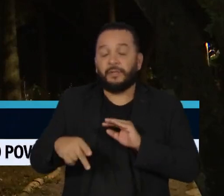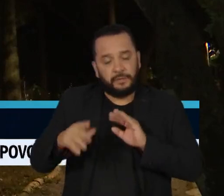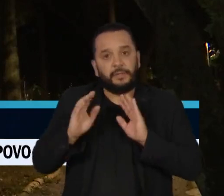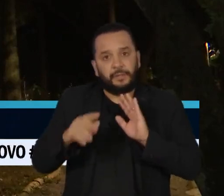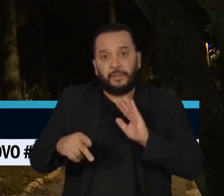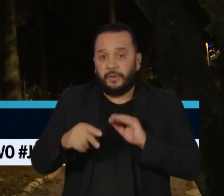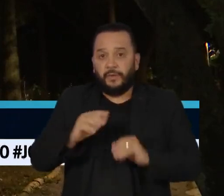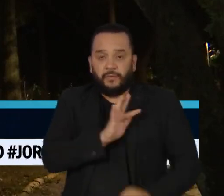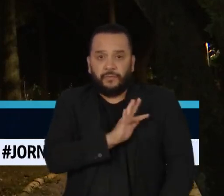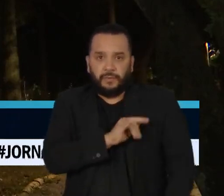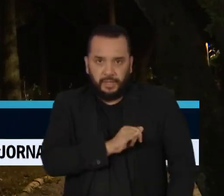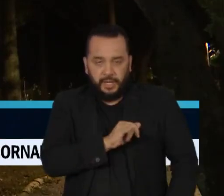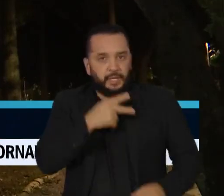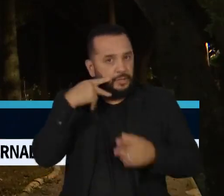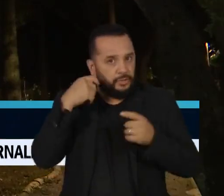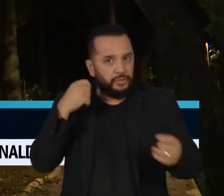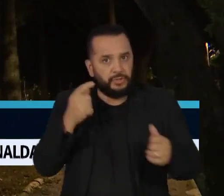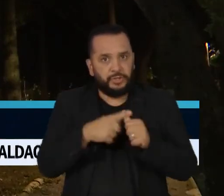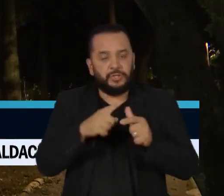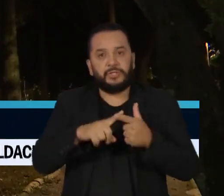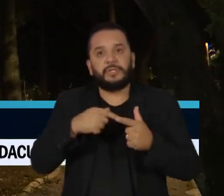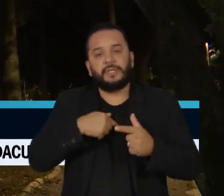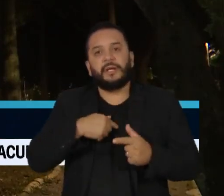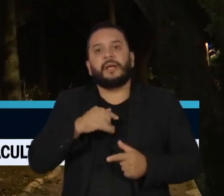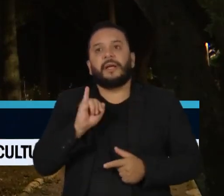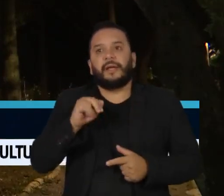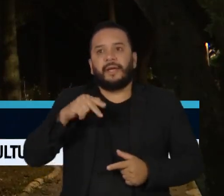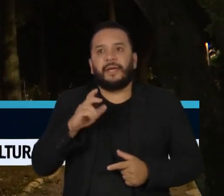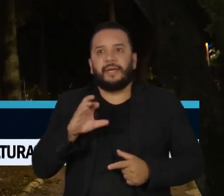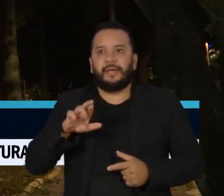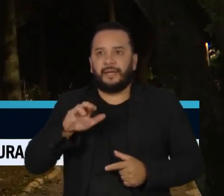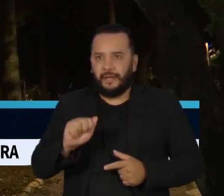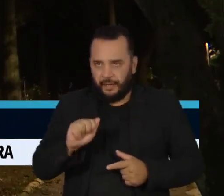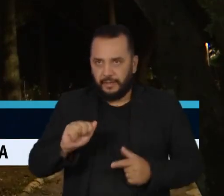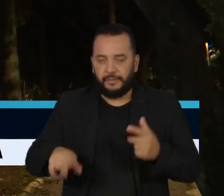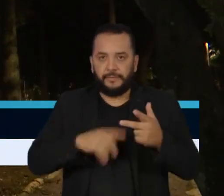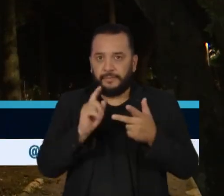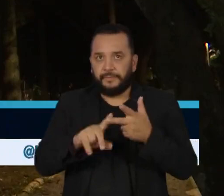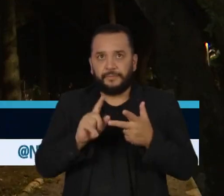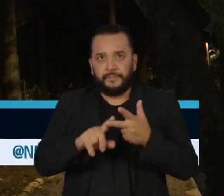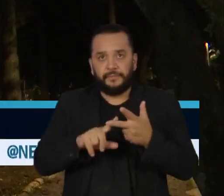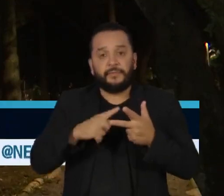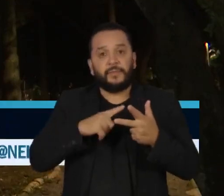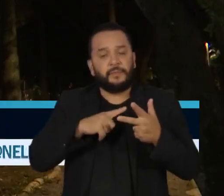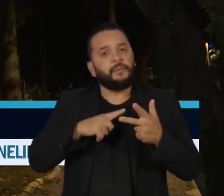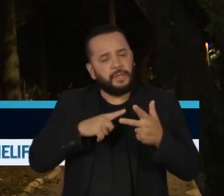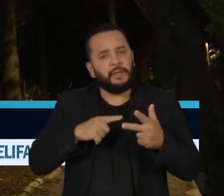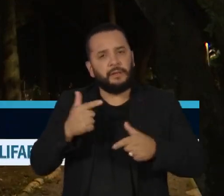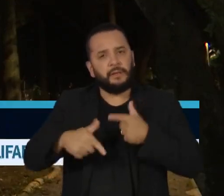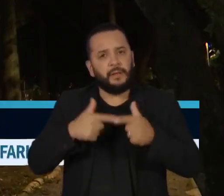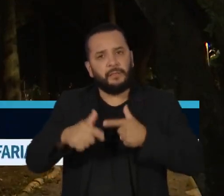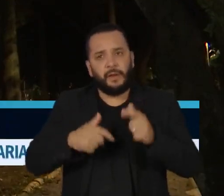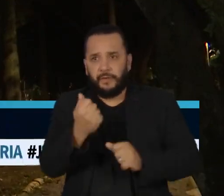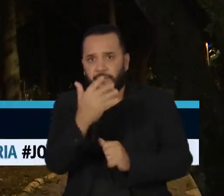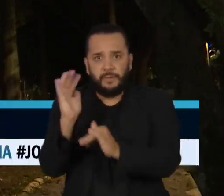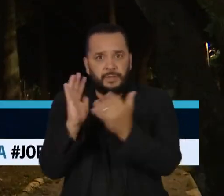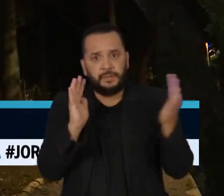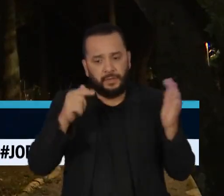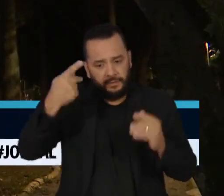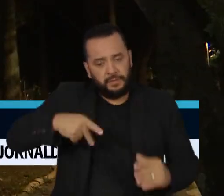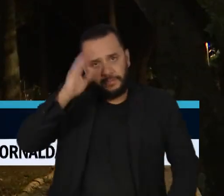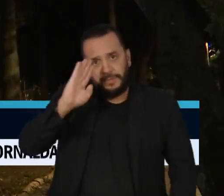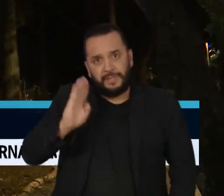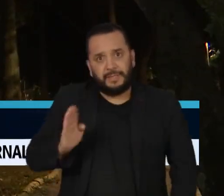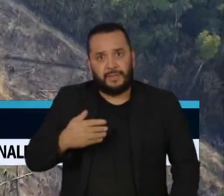para assentamentos, Ministério do Meio Ambiente para unidades de conservação e Serviço Florestal Brasileiro para